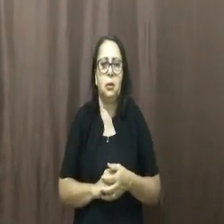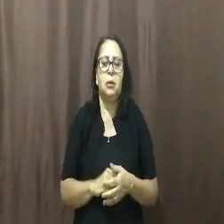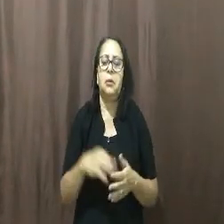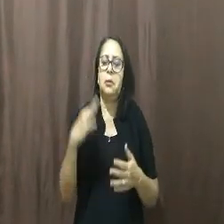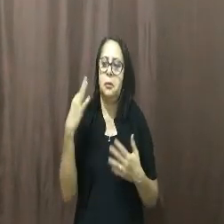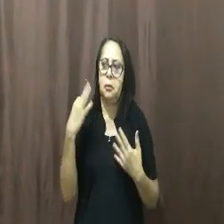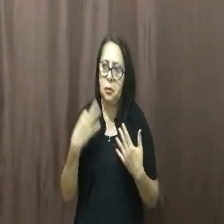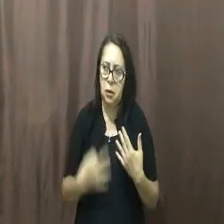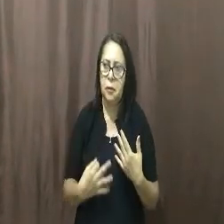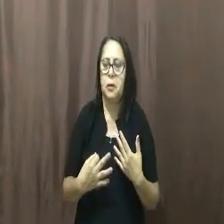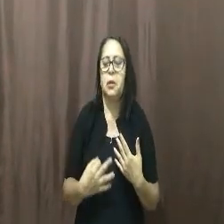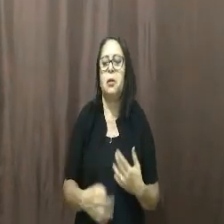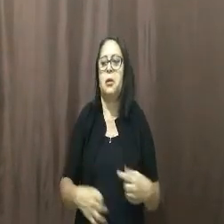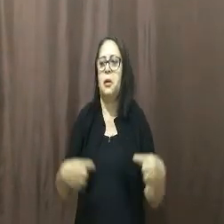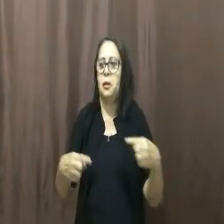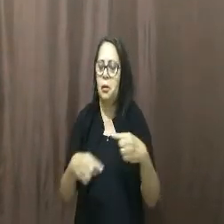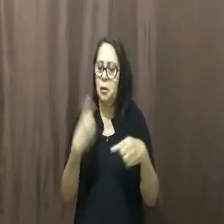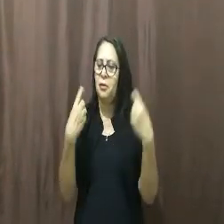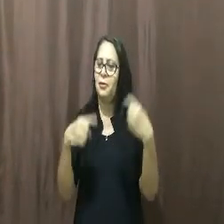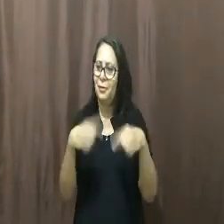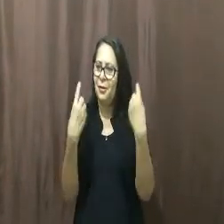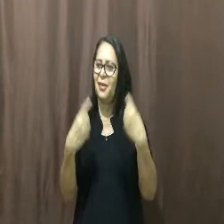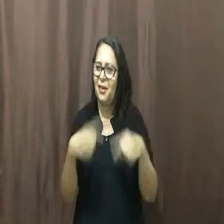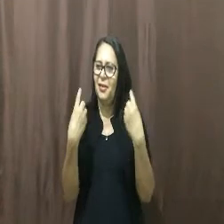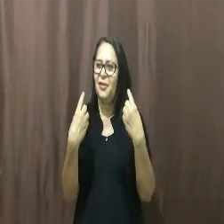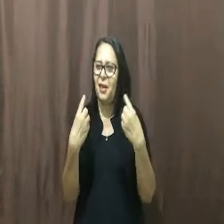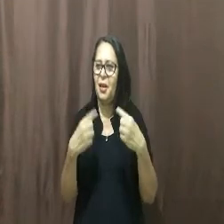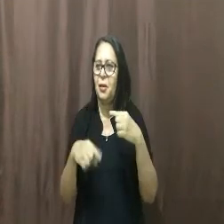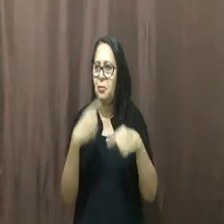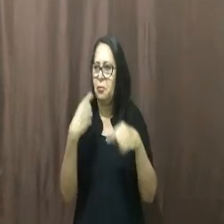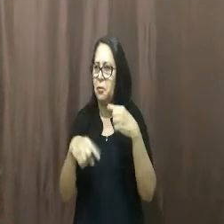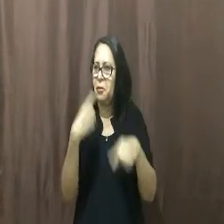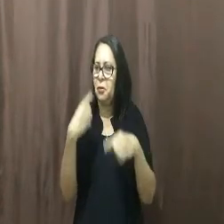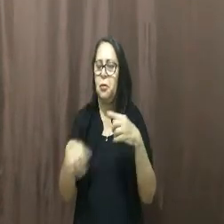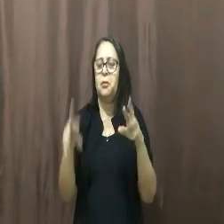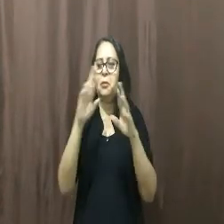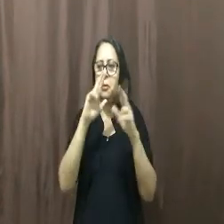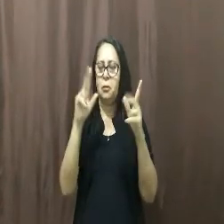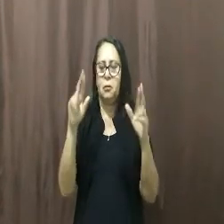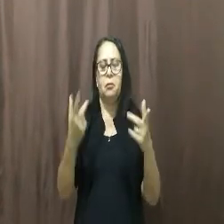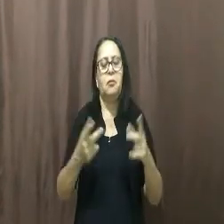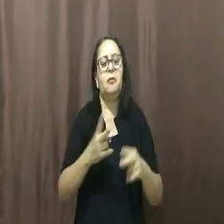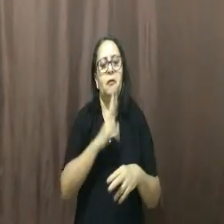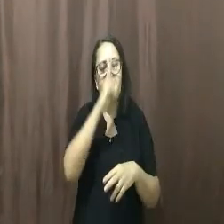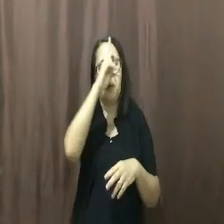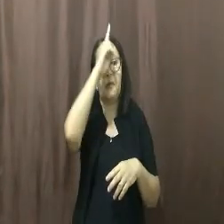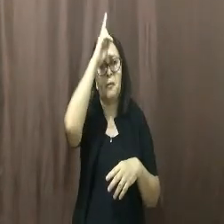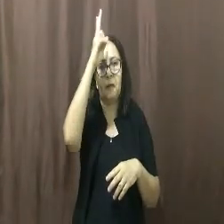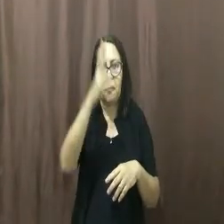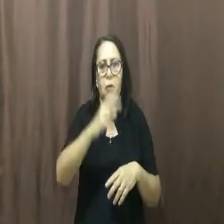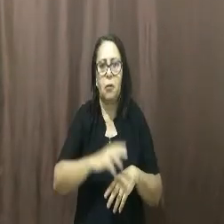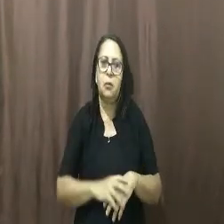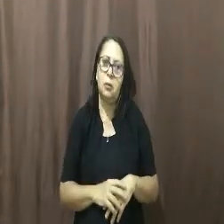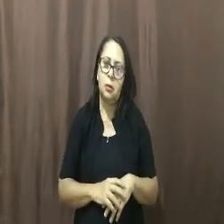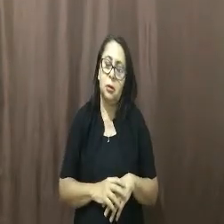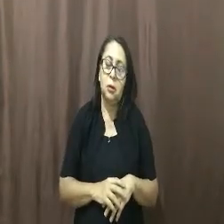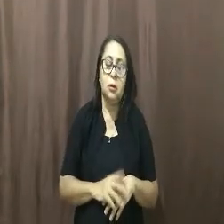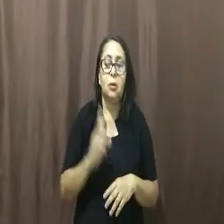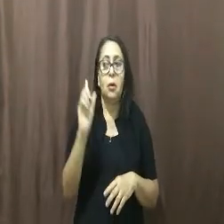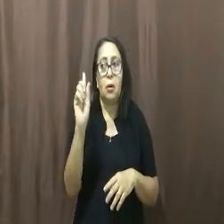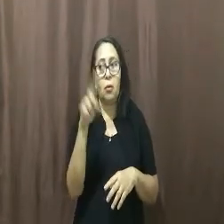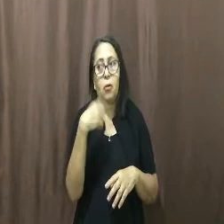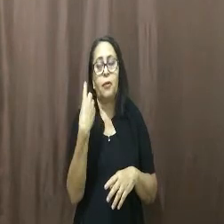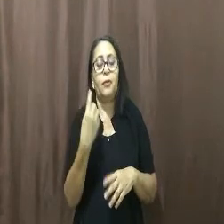frente. Tenho certeza que existem muitos embates, né, e até calorosos diante quando